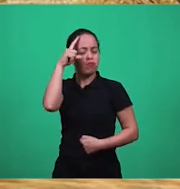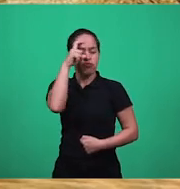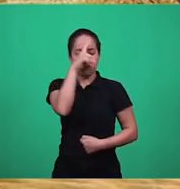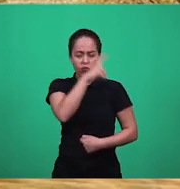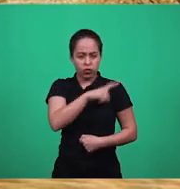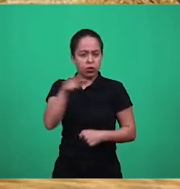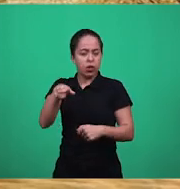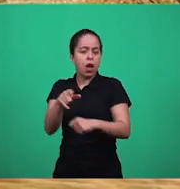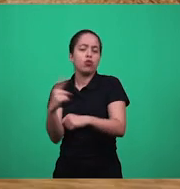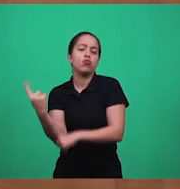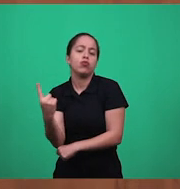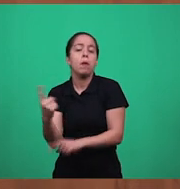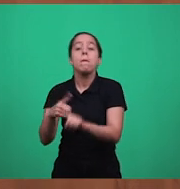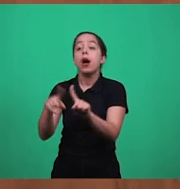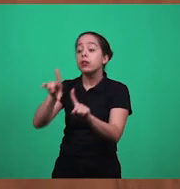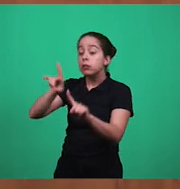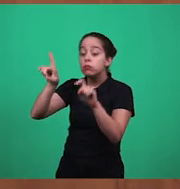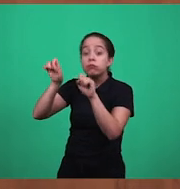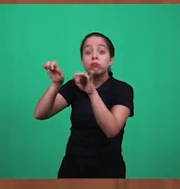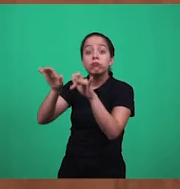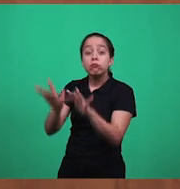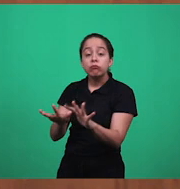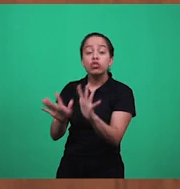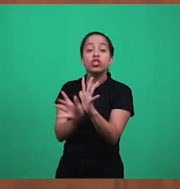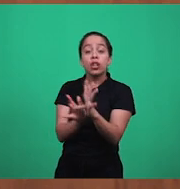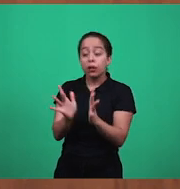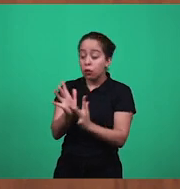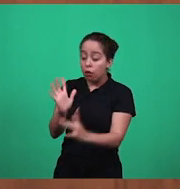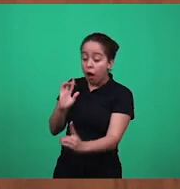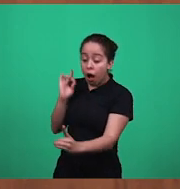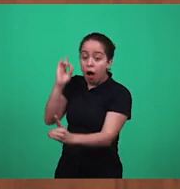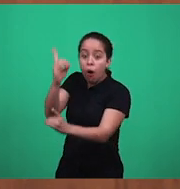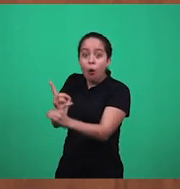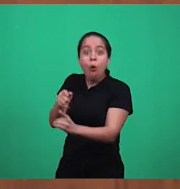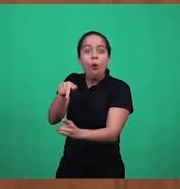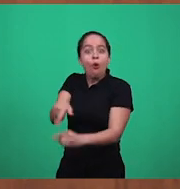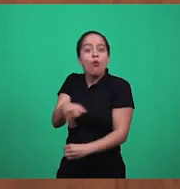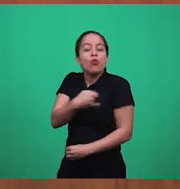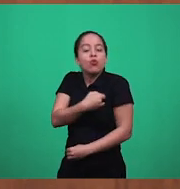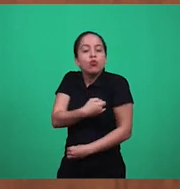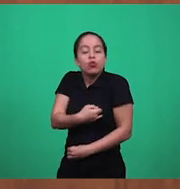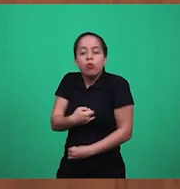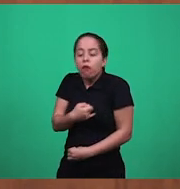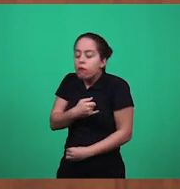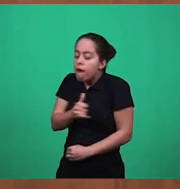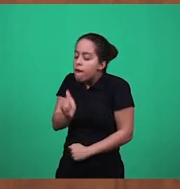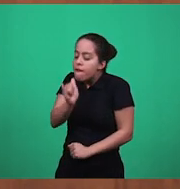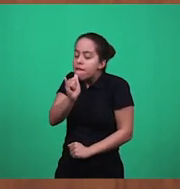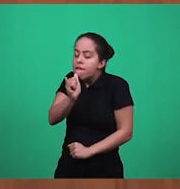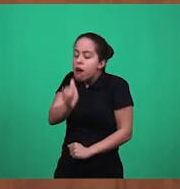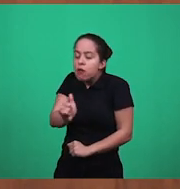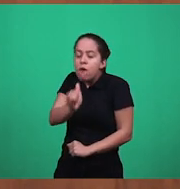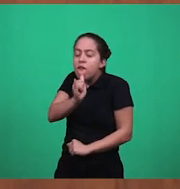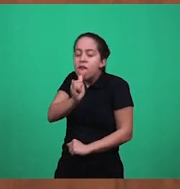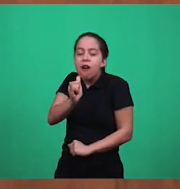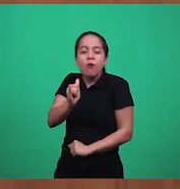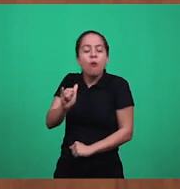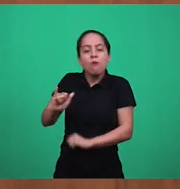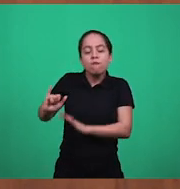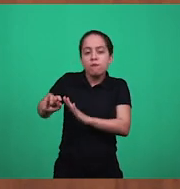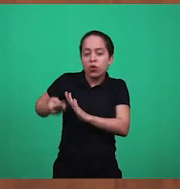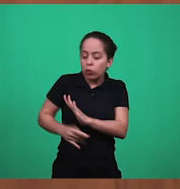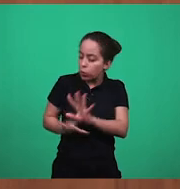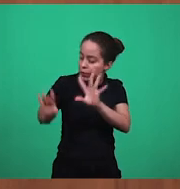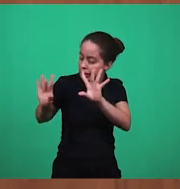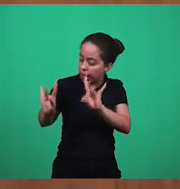uma grande bênção. Jesus foi ao encontro de João e aí ele revelou coisas profundas a